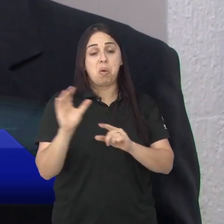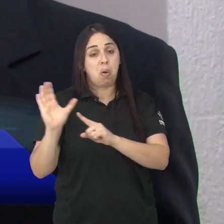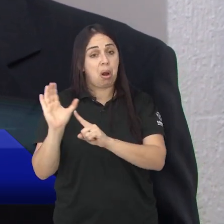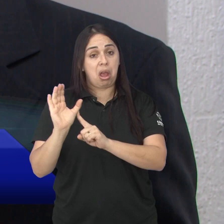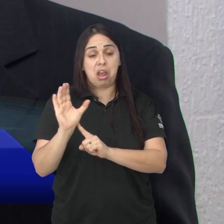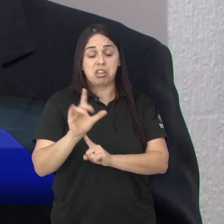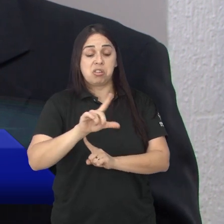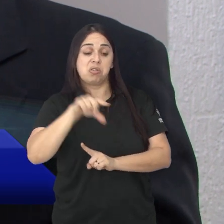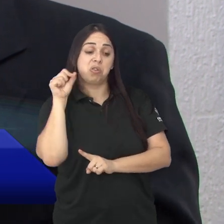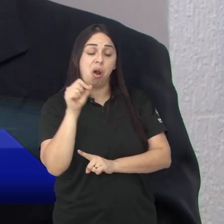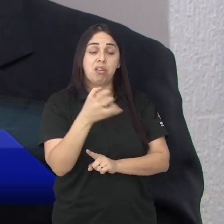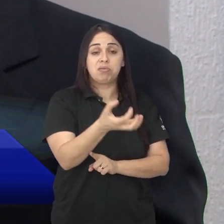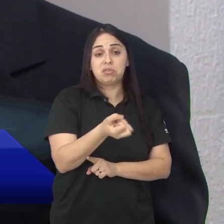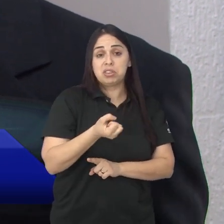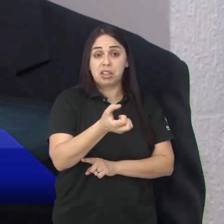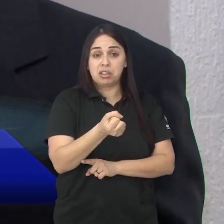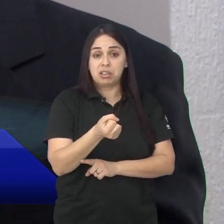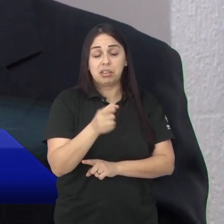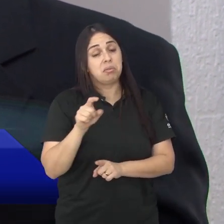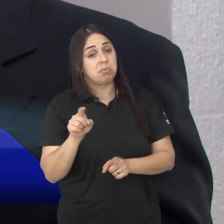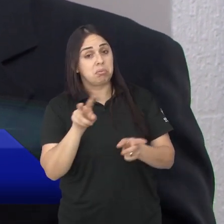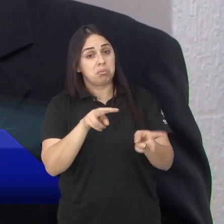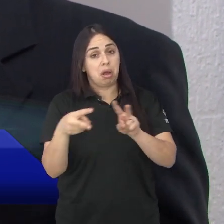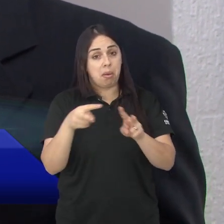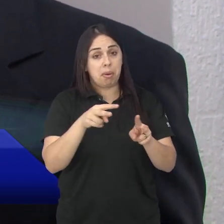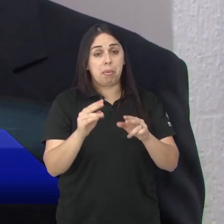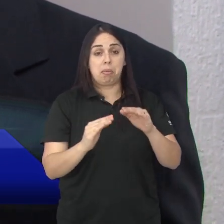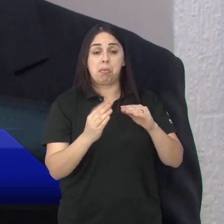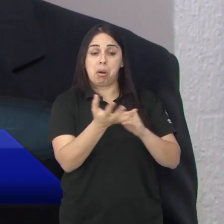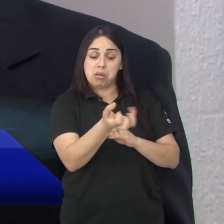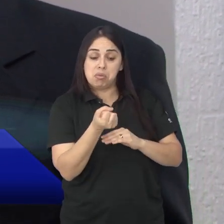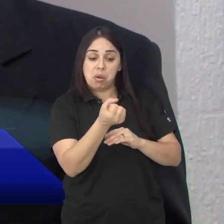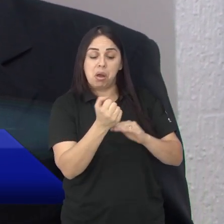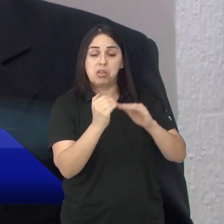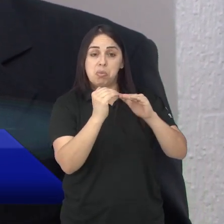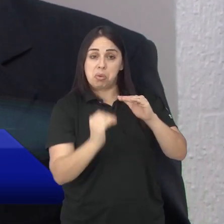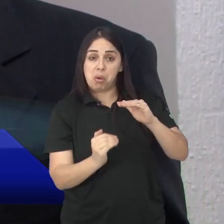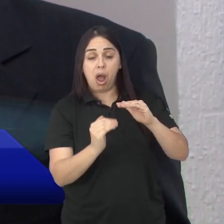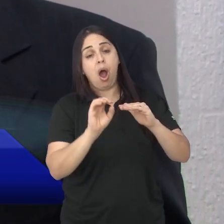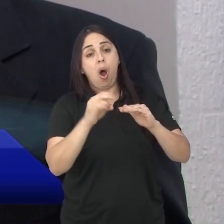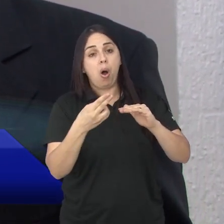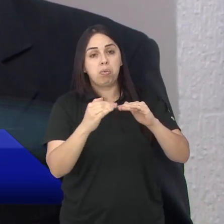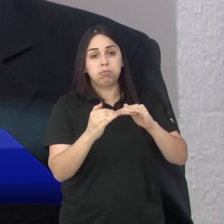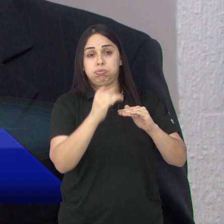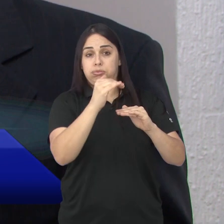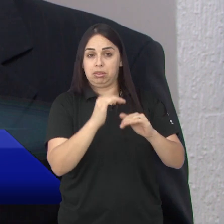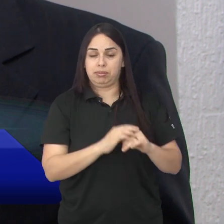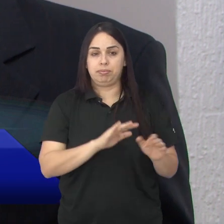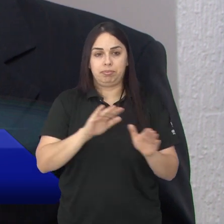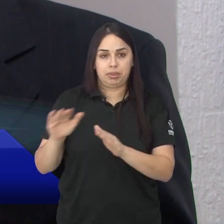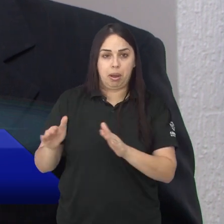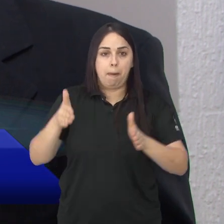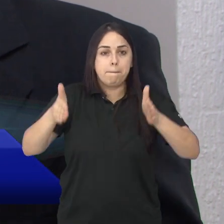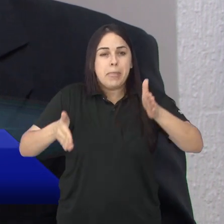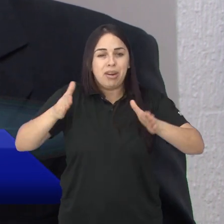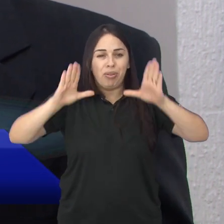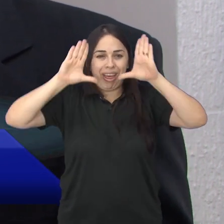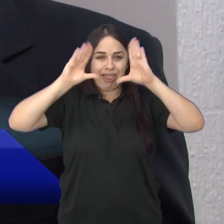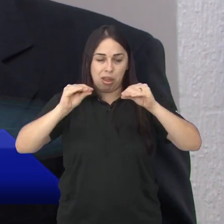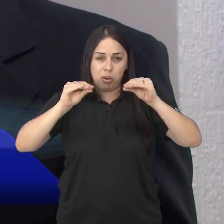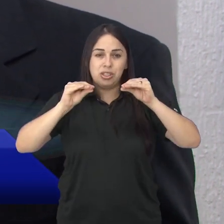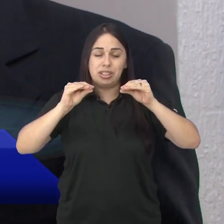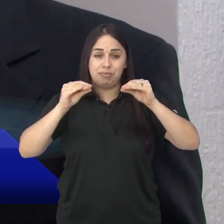opcional. Então, os clientes podem variar isso daí, tanto aumentar quanto diminuir. Tá? O período noturno também